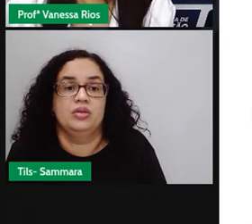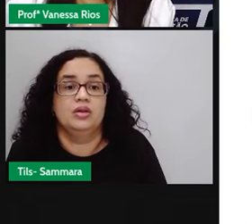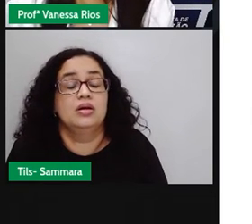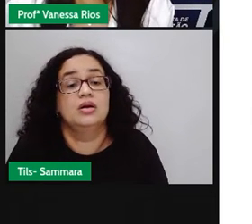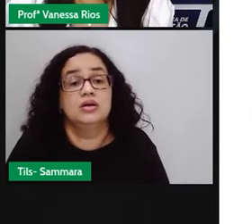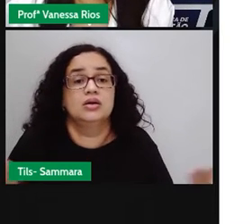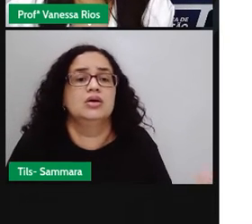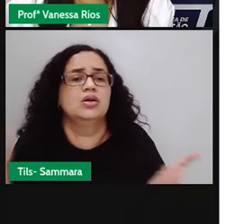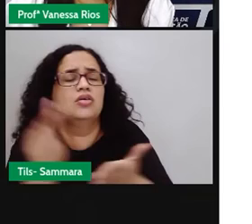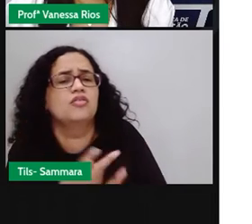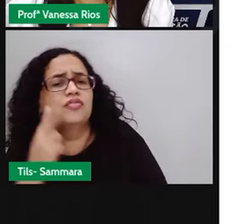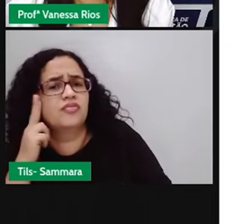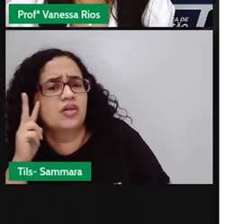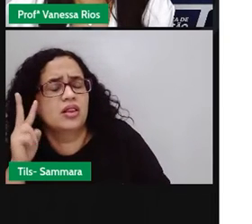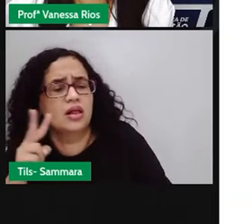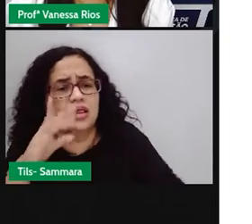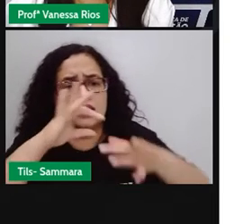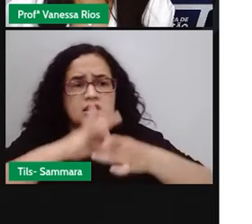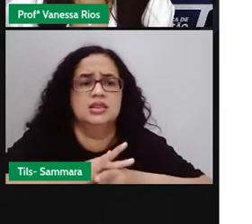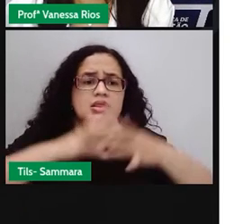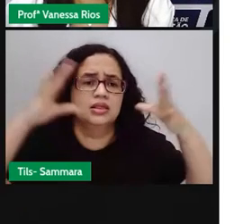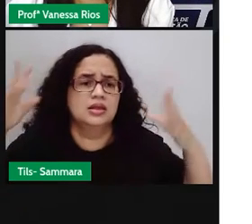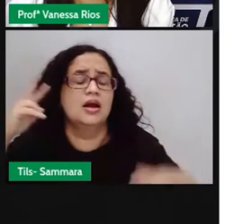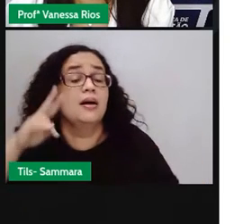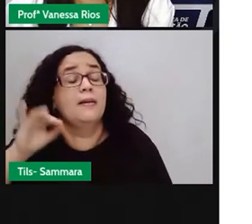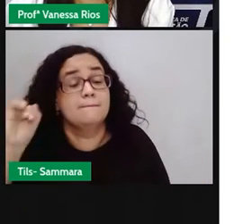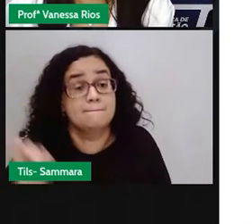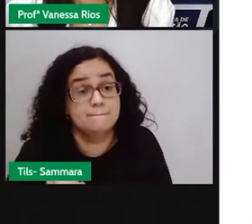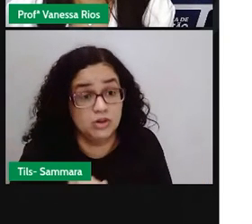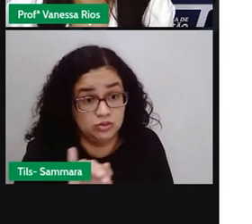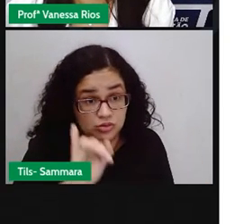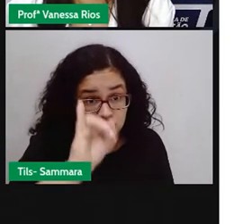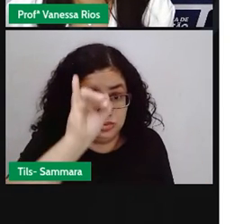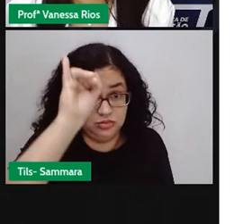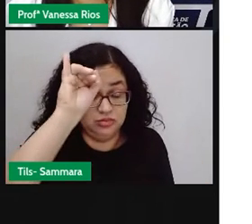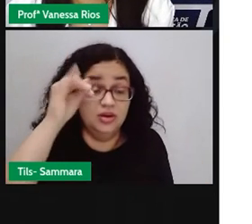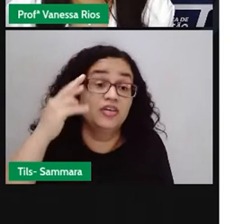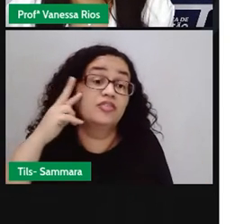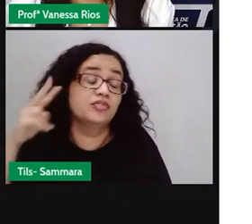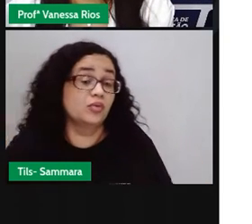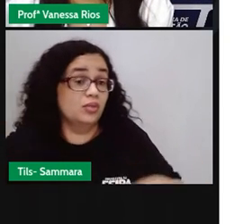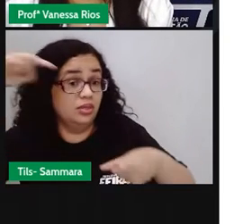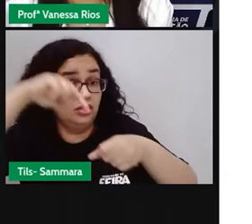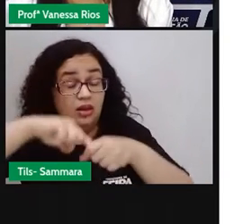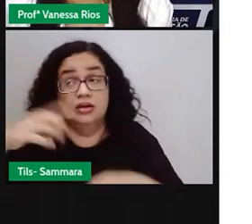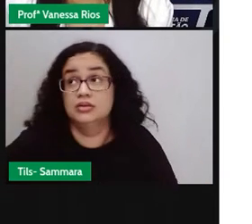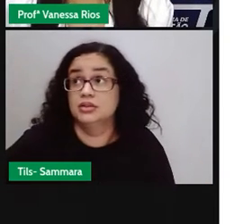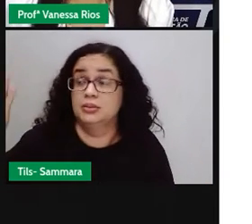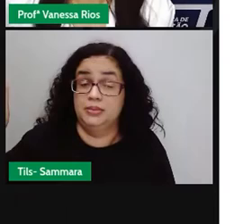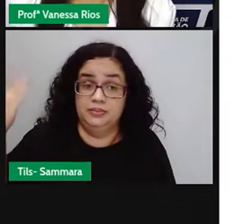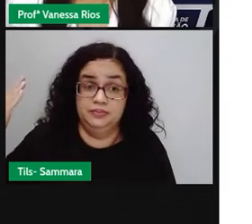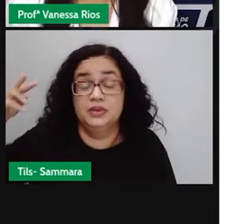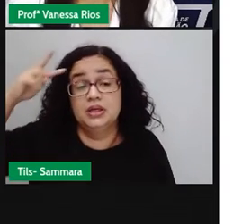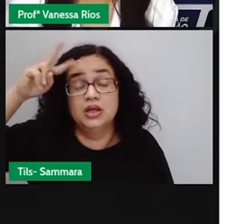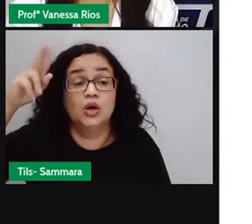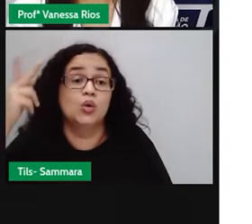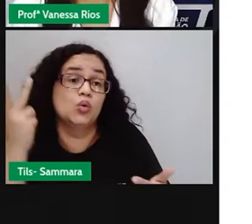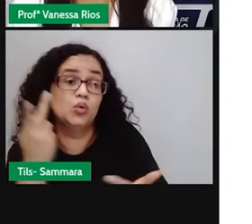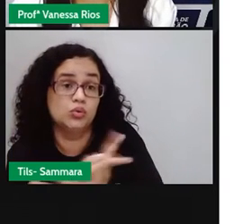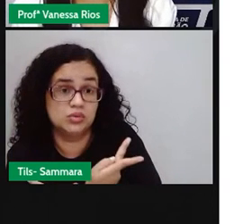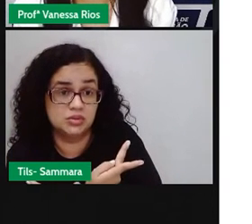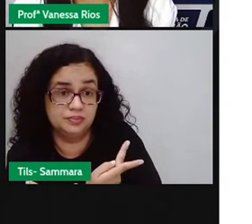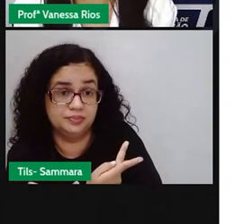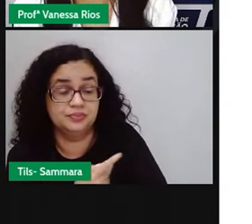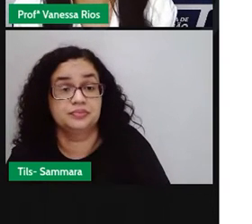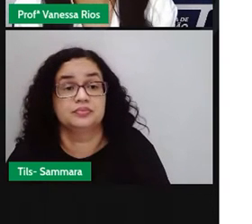E aí, quando a gente fala em democracia, é muito importante a gente voltar, né, ao que aconteceu aí em